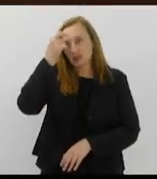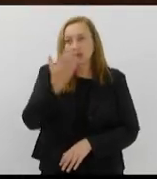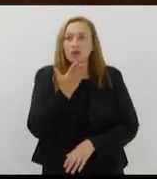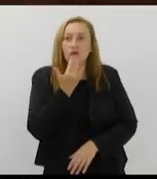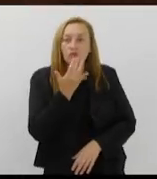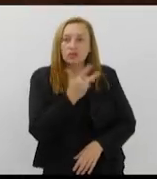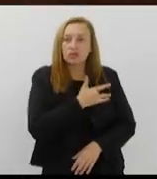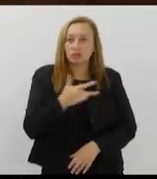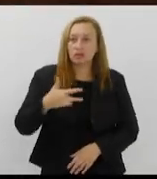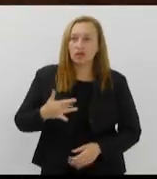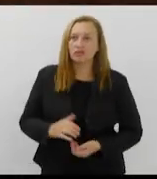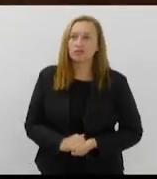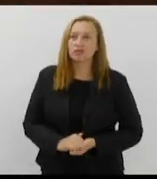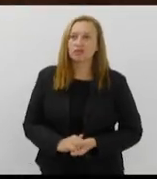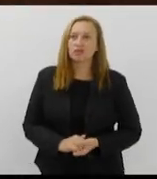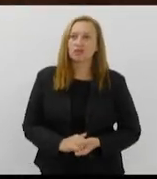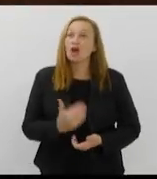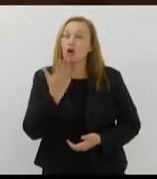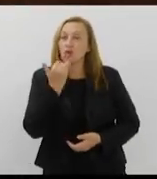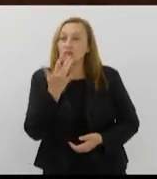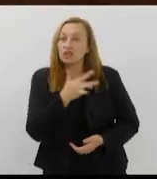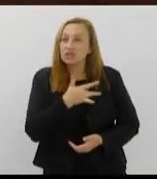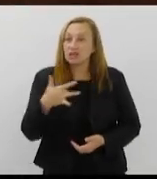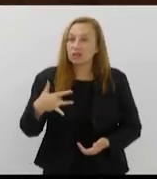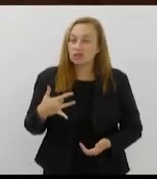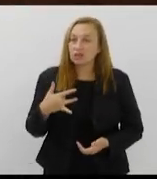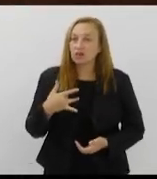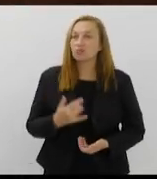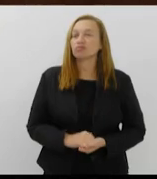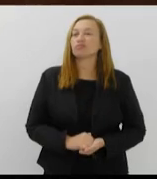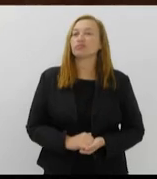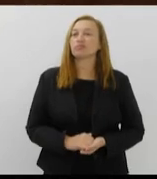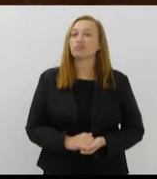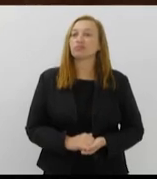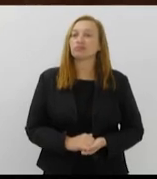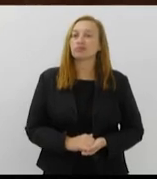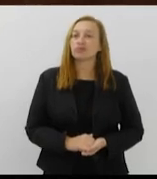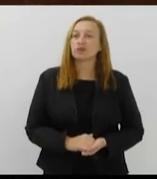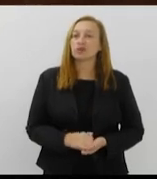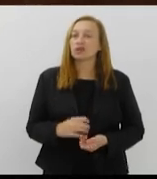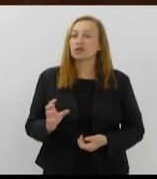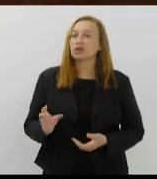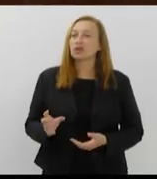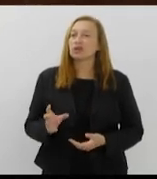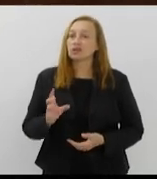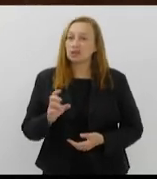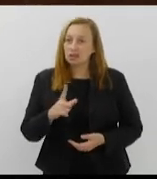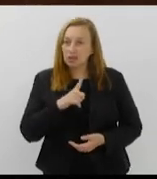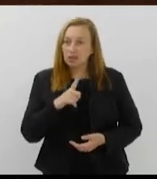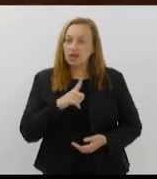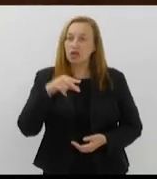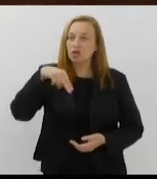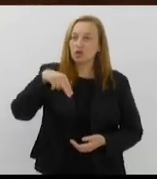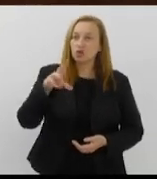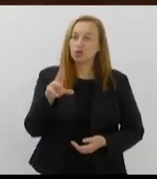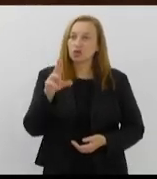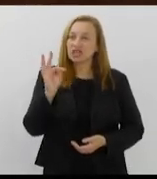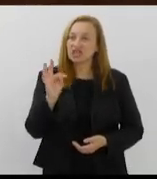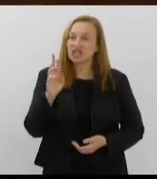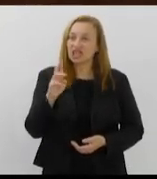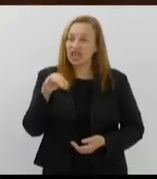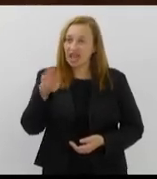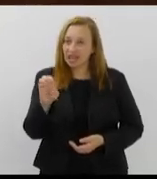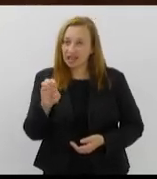Alimentação Saudável. A alimentação saudável é aquela alimentação rica em nutrientes, balanceada, que